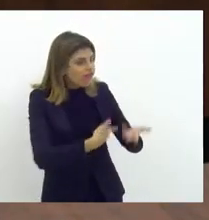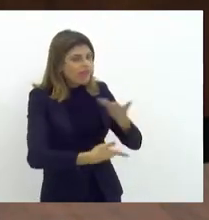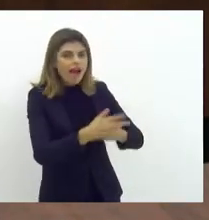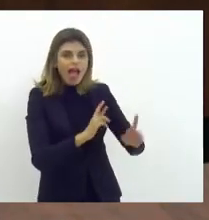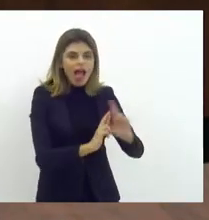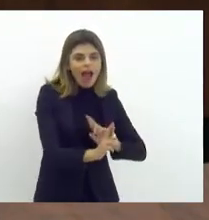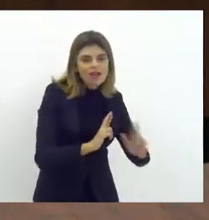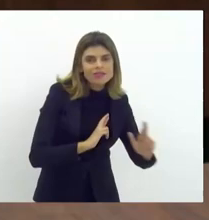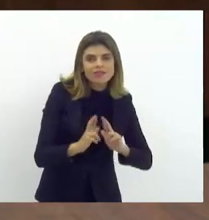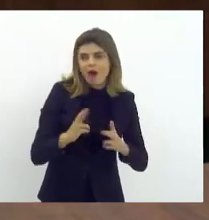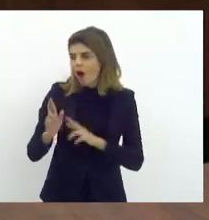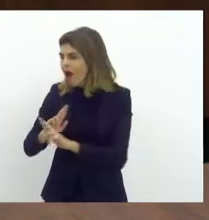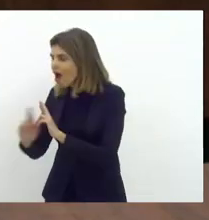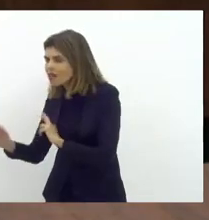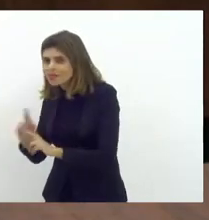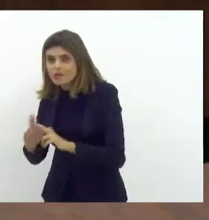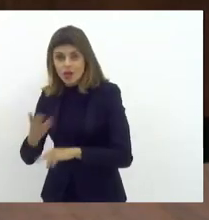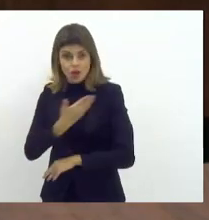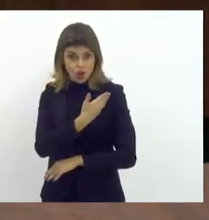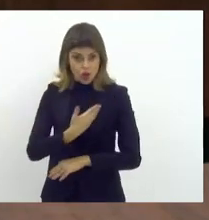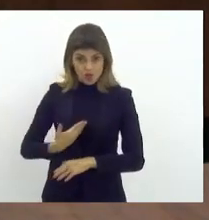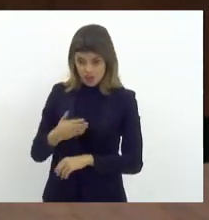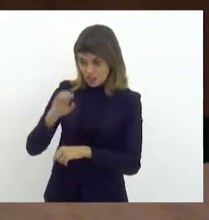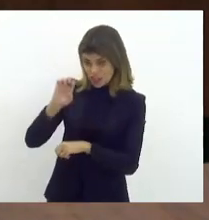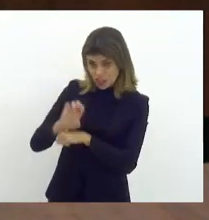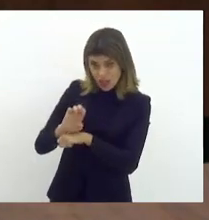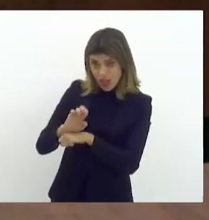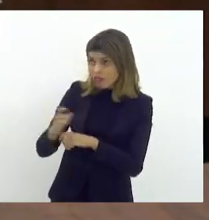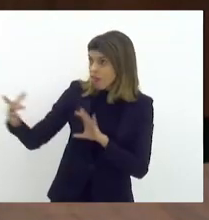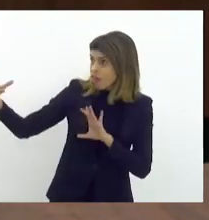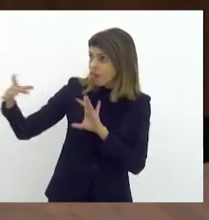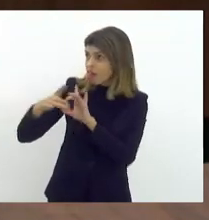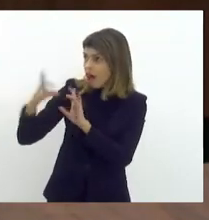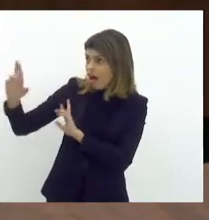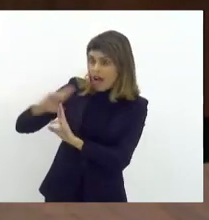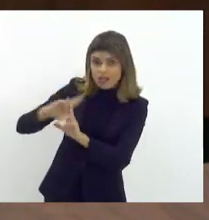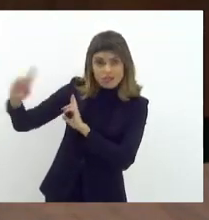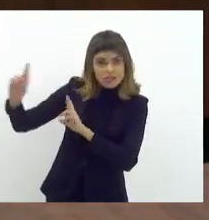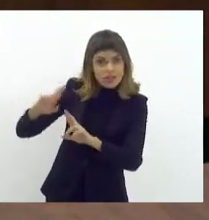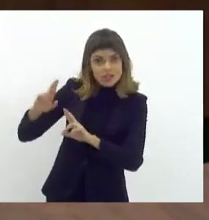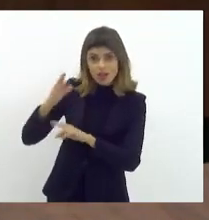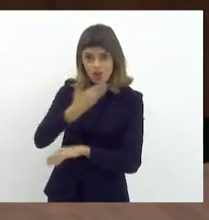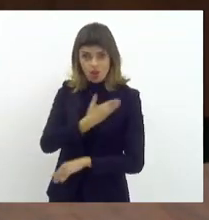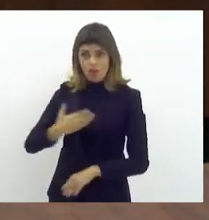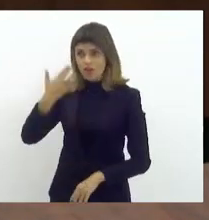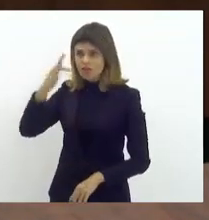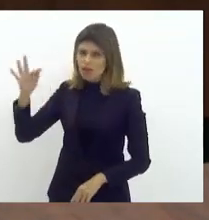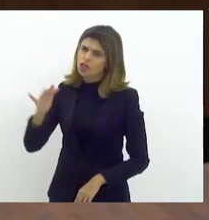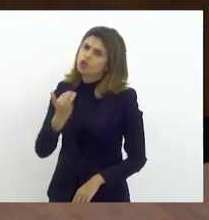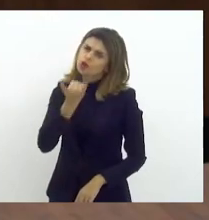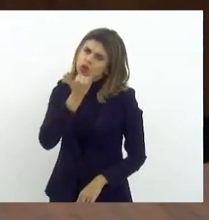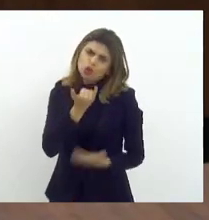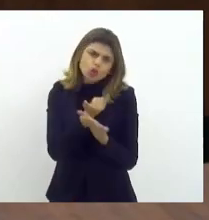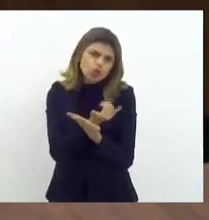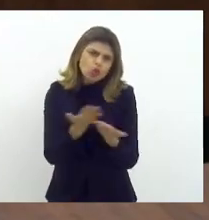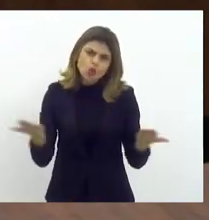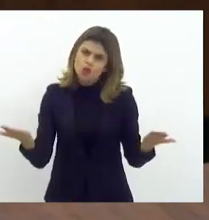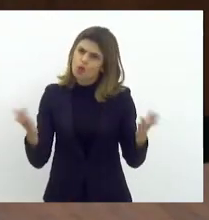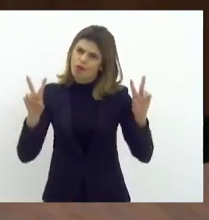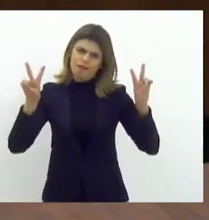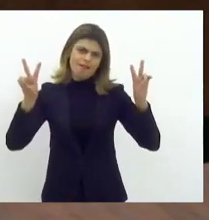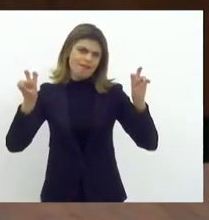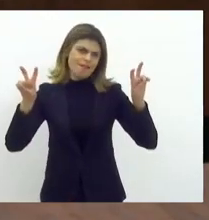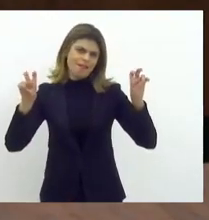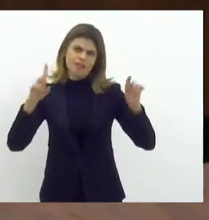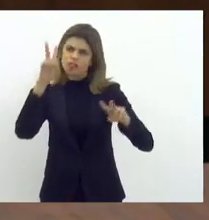entre o poder do Governo do Estado com o governo federal isso é de um sofismo primário muito